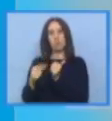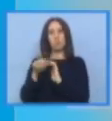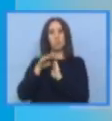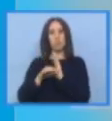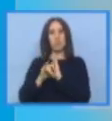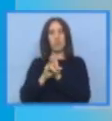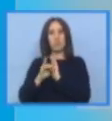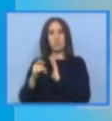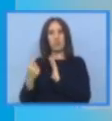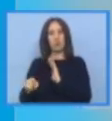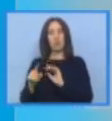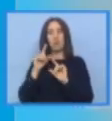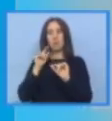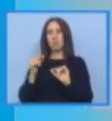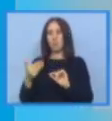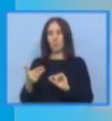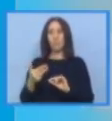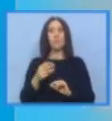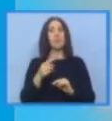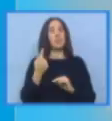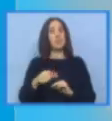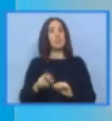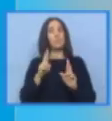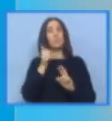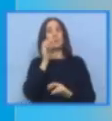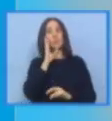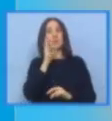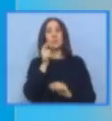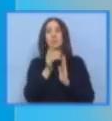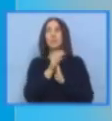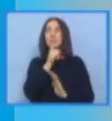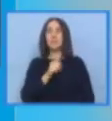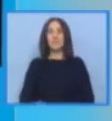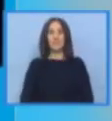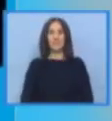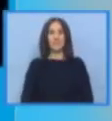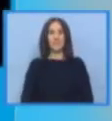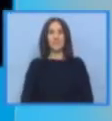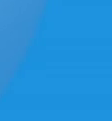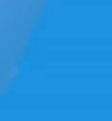programa Eclésia, é na Antena 1. Tenha então uma muito boa tarde e até amanhã, se Deus quiser.